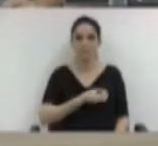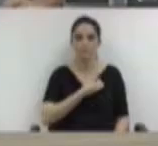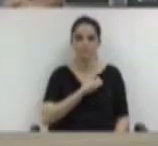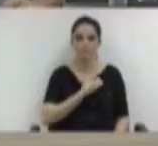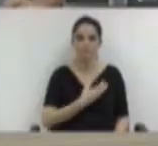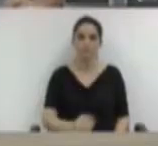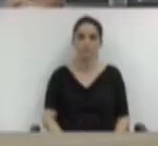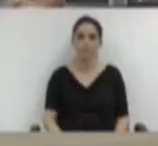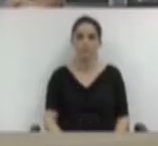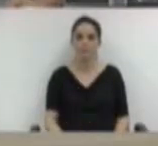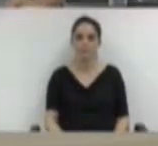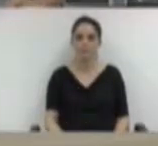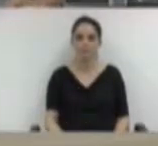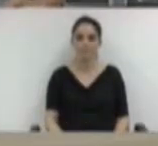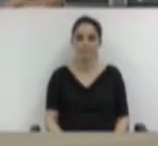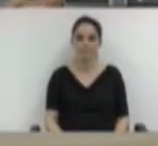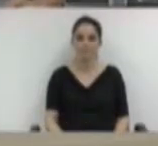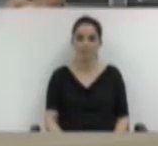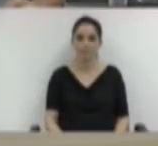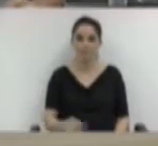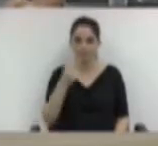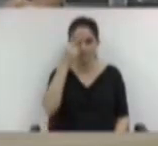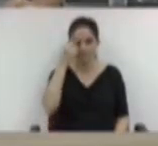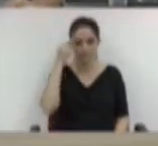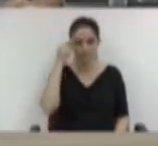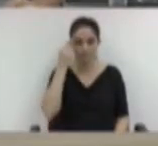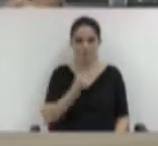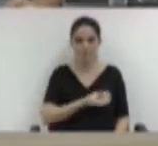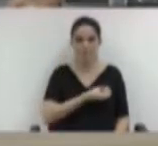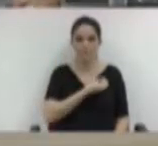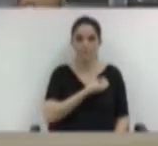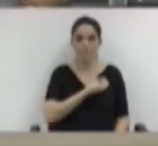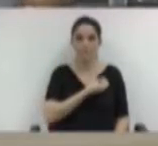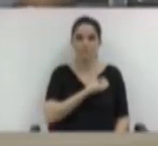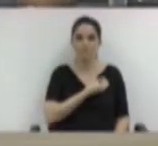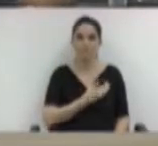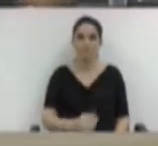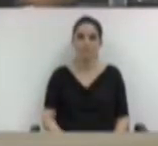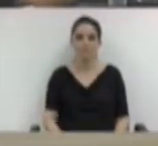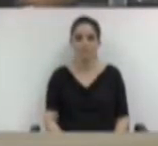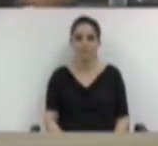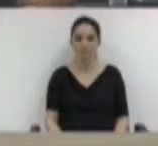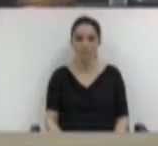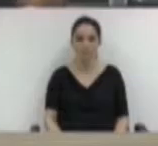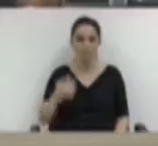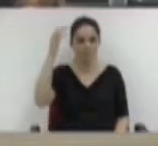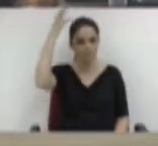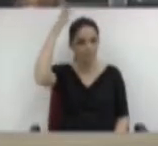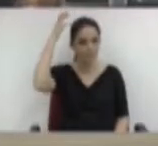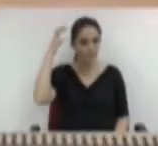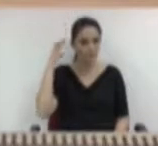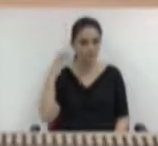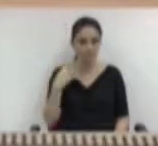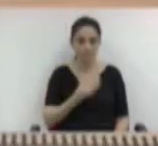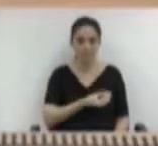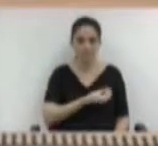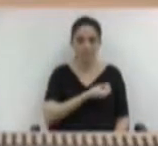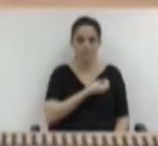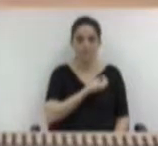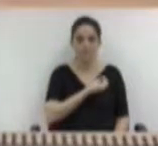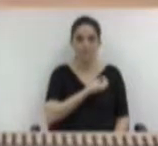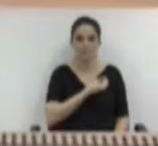Presente. Vereador Júlio César Pereira dos Santos. Presente. Vereadora Lucinês Aparecida Bogo,